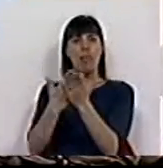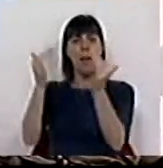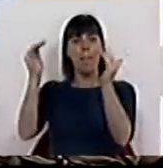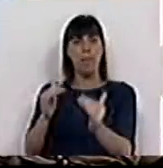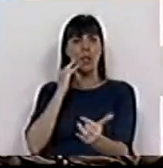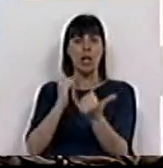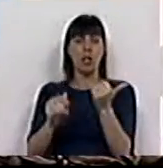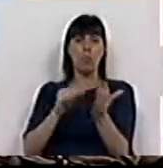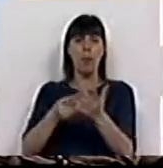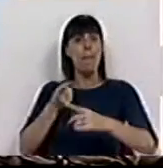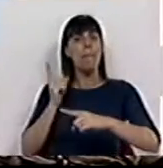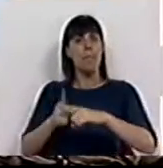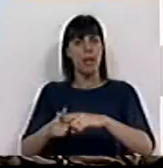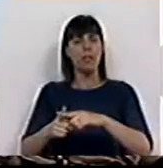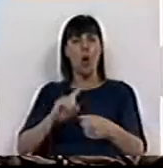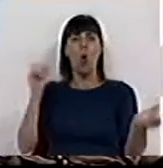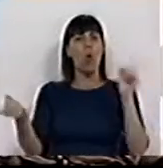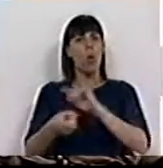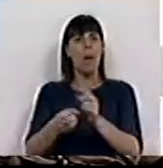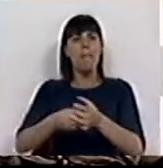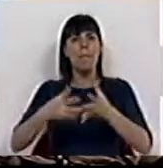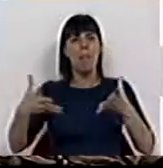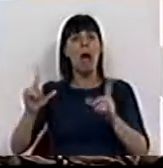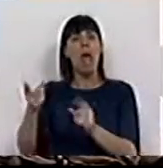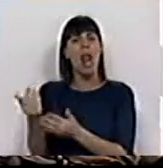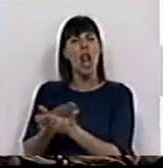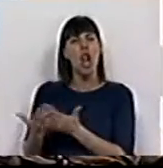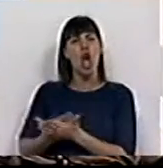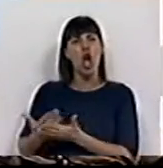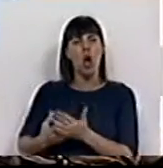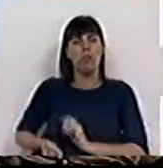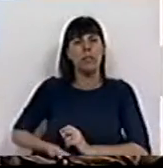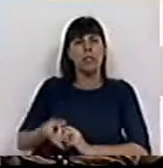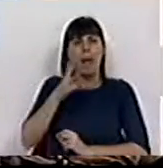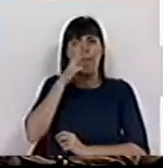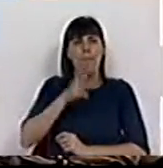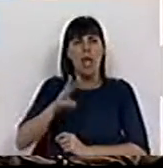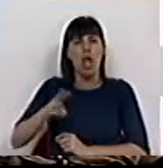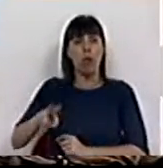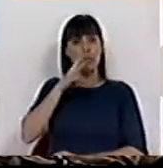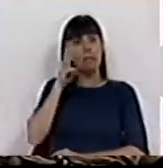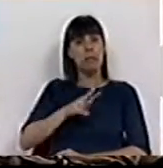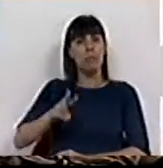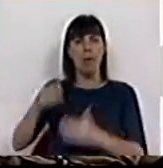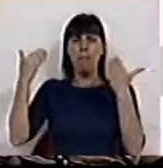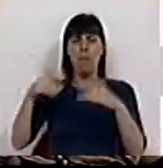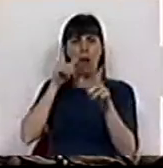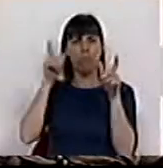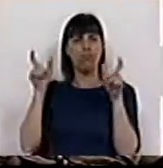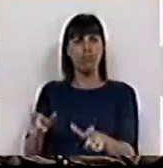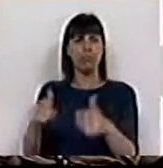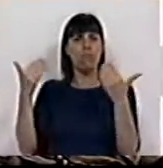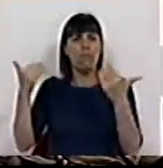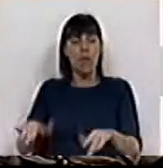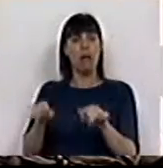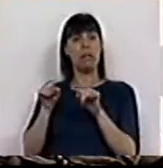o risco da pobreza para metade, vai crescendo um negócio de centenas de milhões. Milhões que são mal